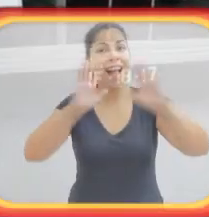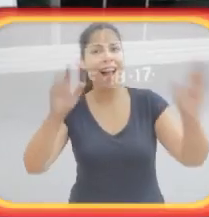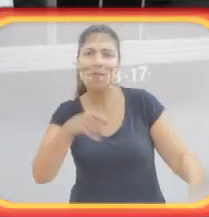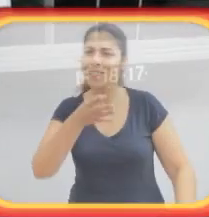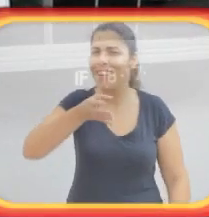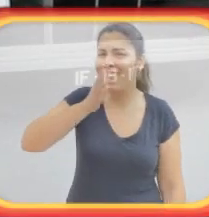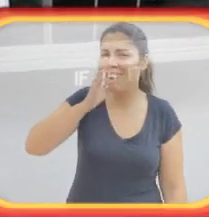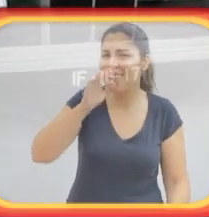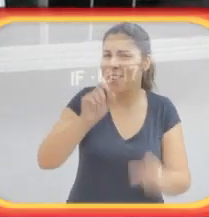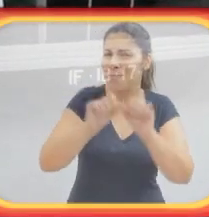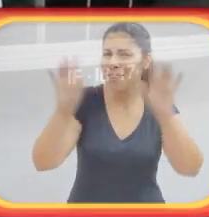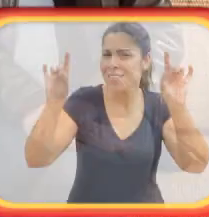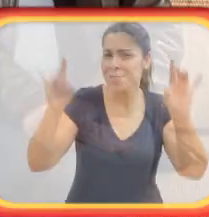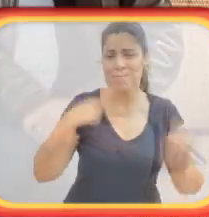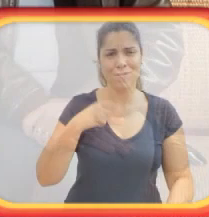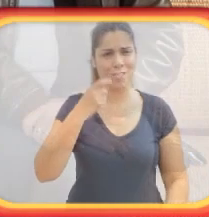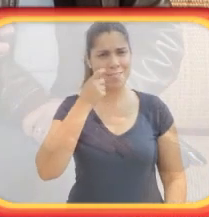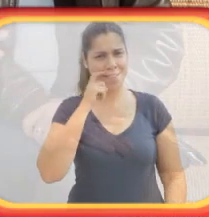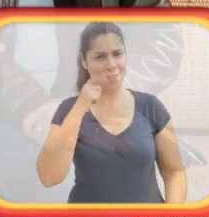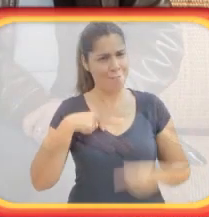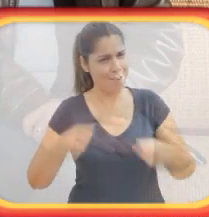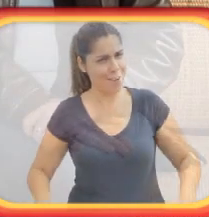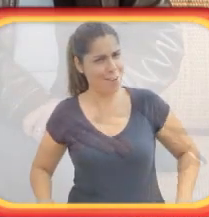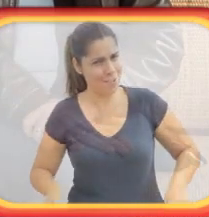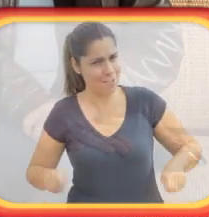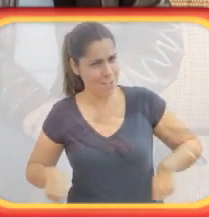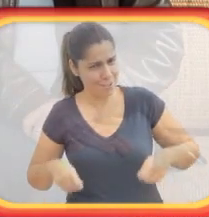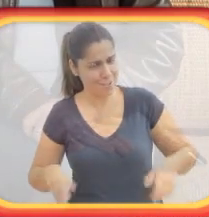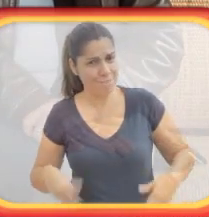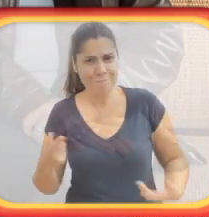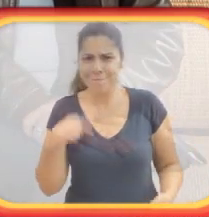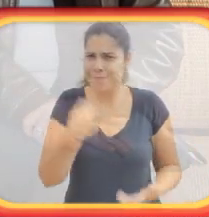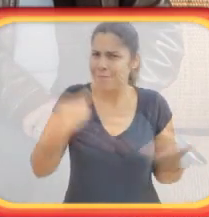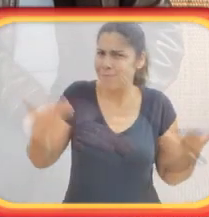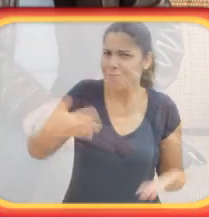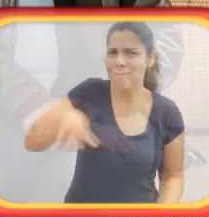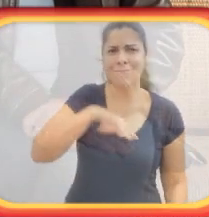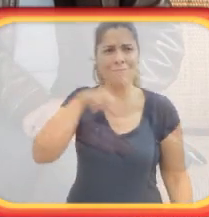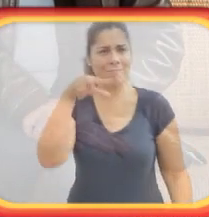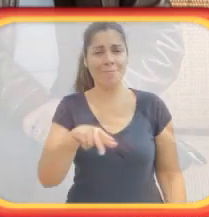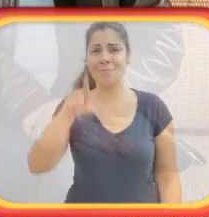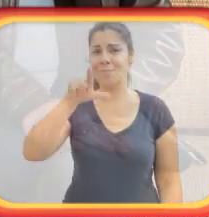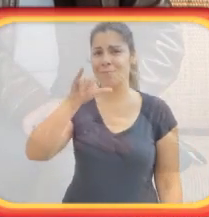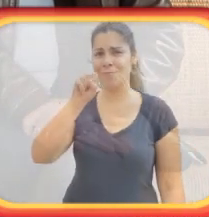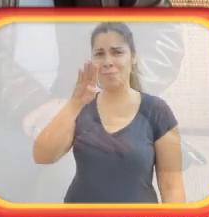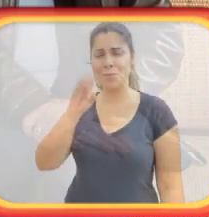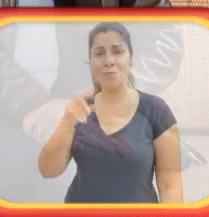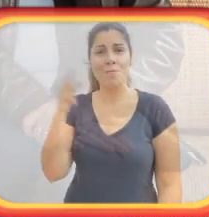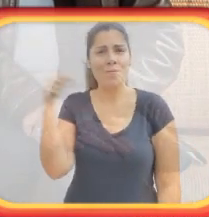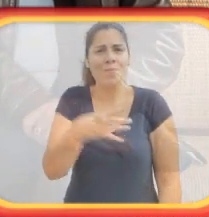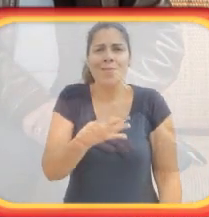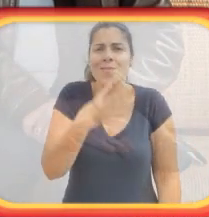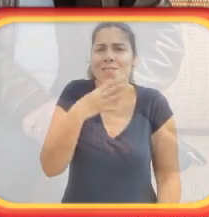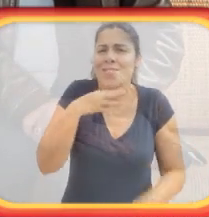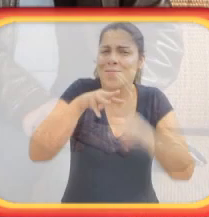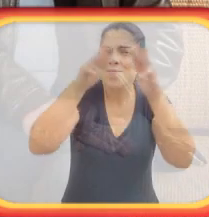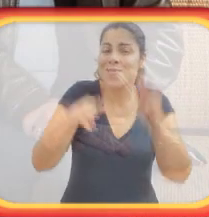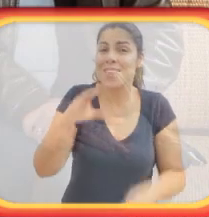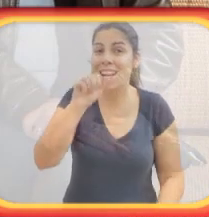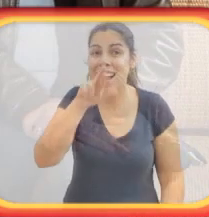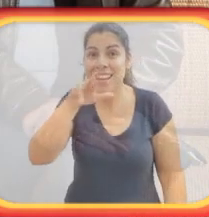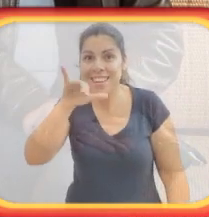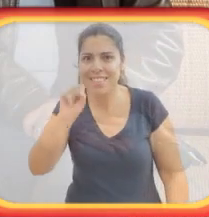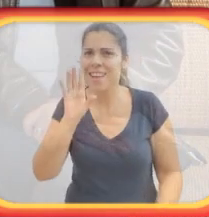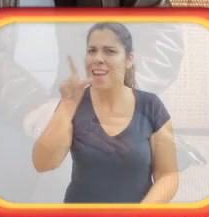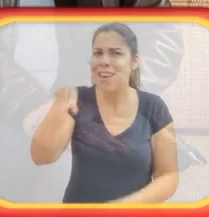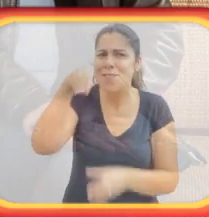Olá para você que está ligado no programa especial. Eu sou o Zé Luiz Pacheco e sou o cadeirante. Estamos hoje em Portugal, Lisboa. Viemos conhecer